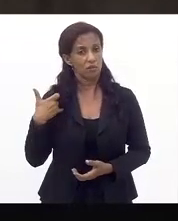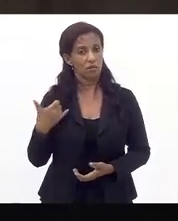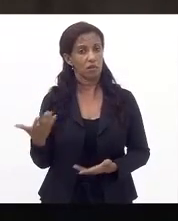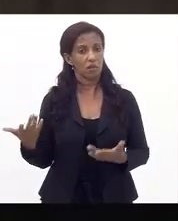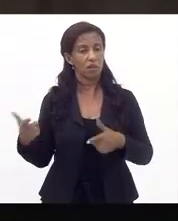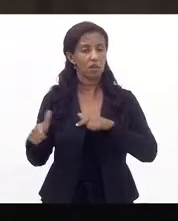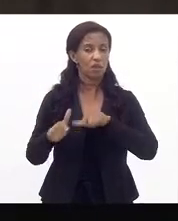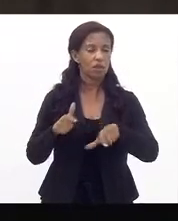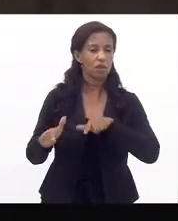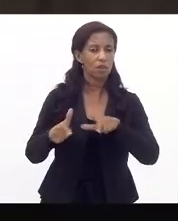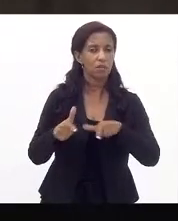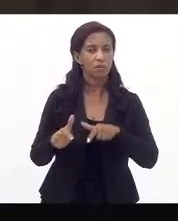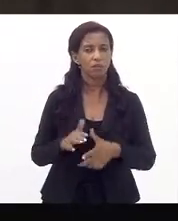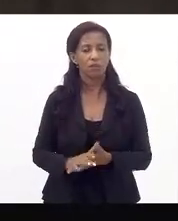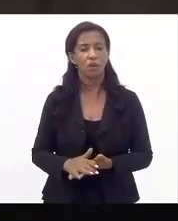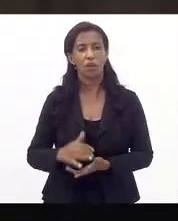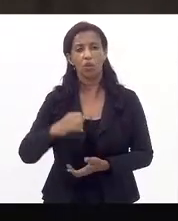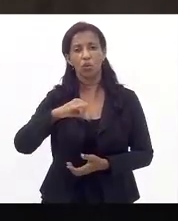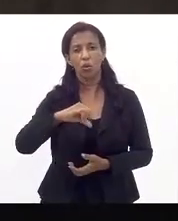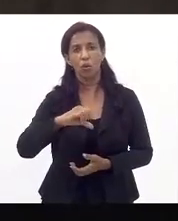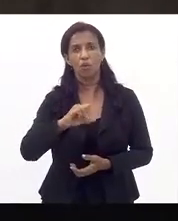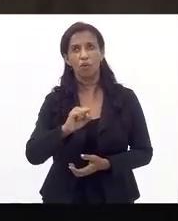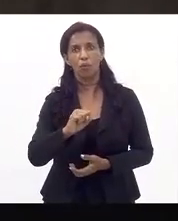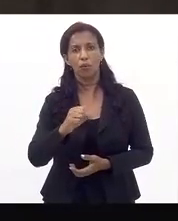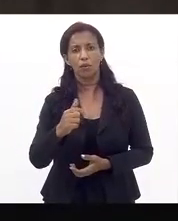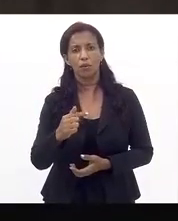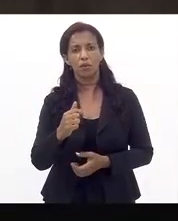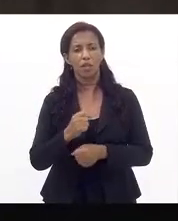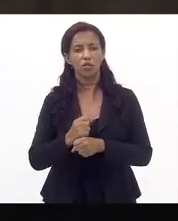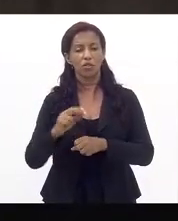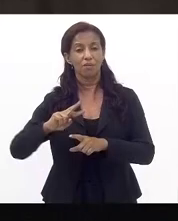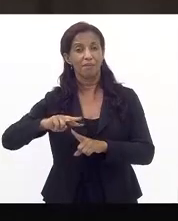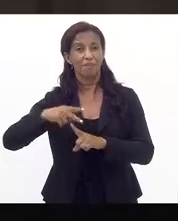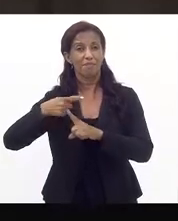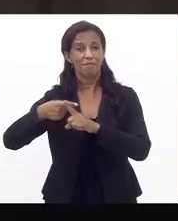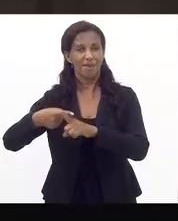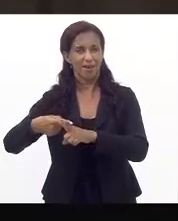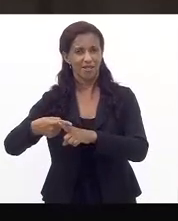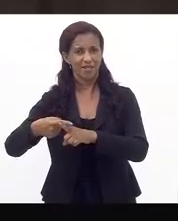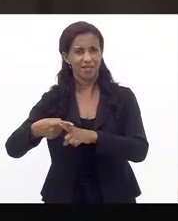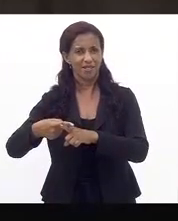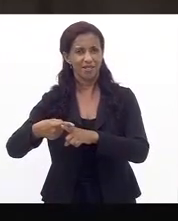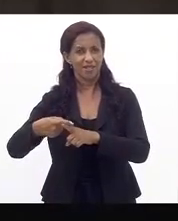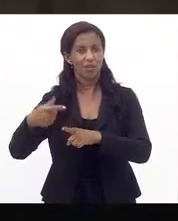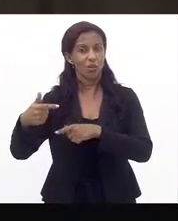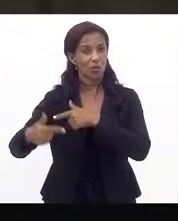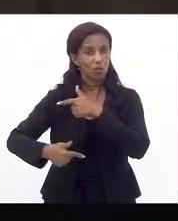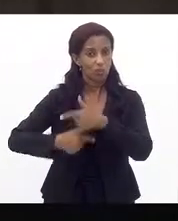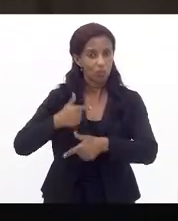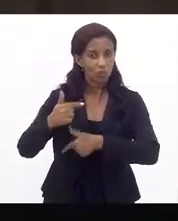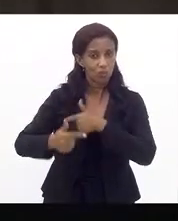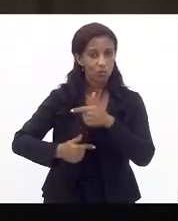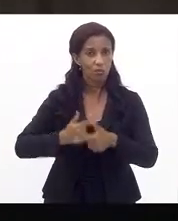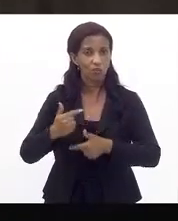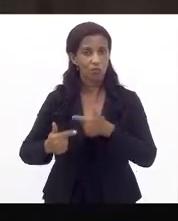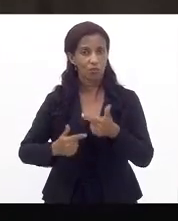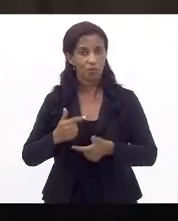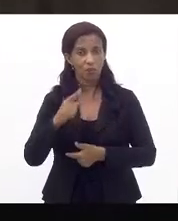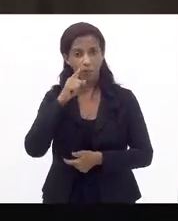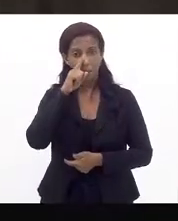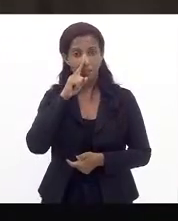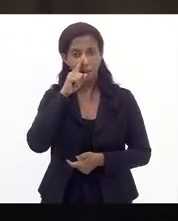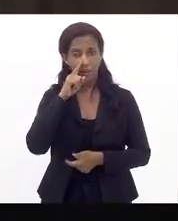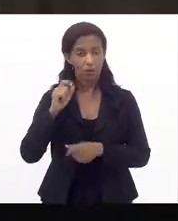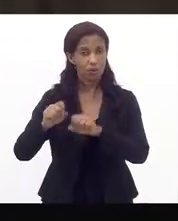e que trabalharam 98 o pênis a mais numa atividade que a